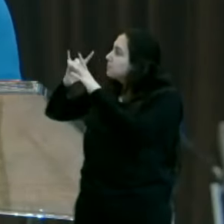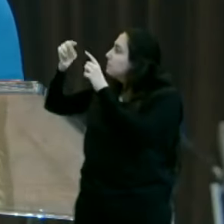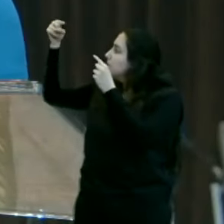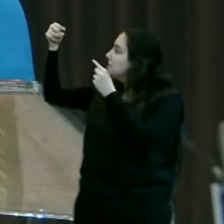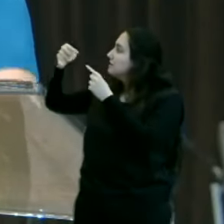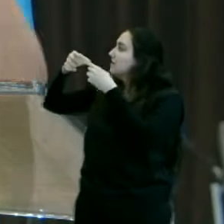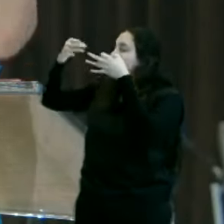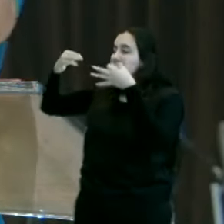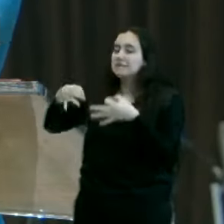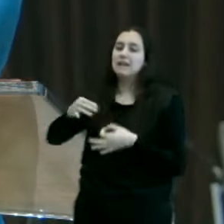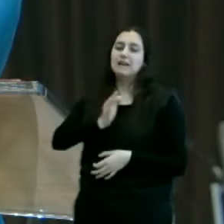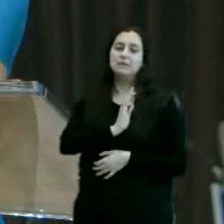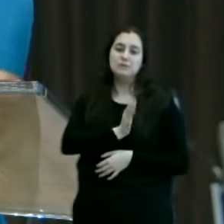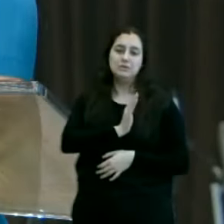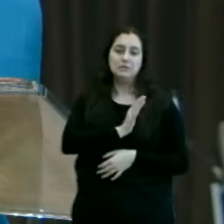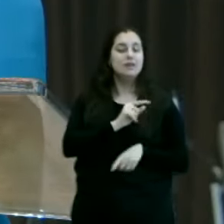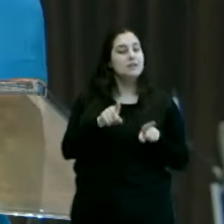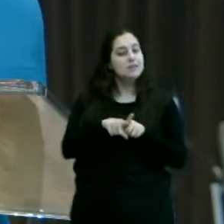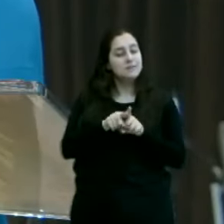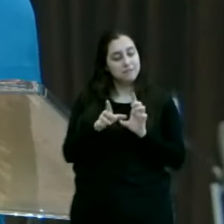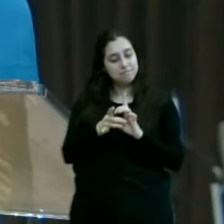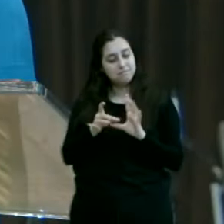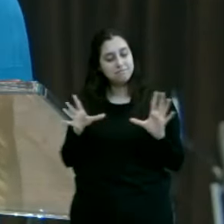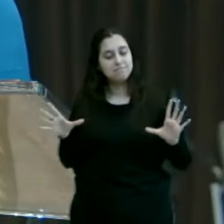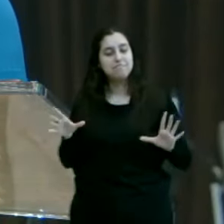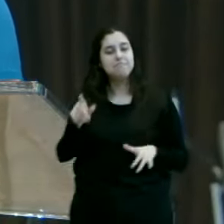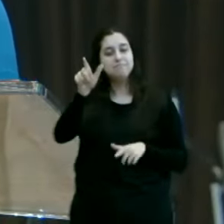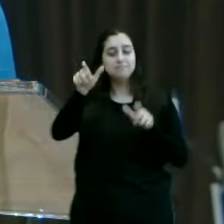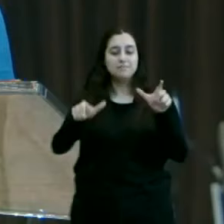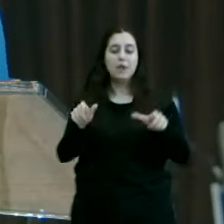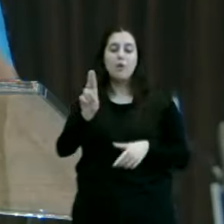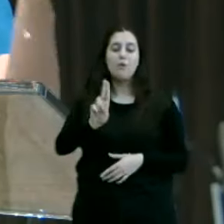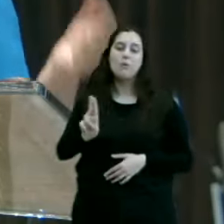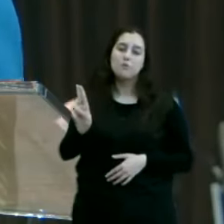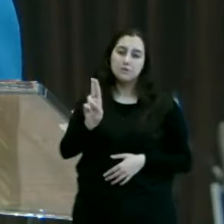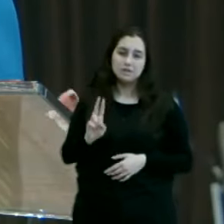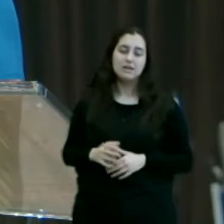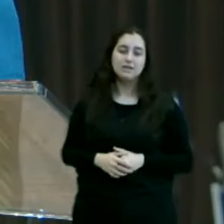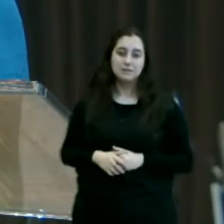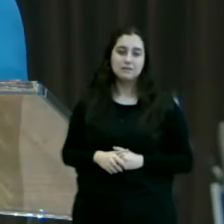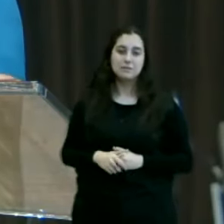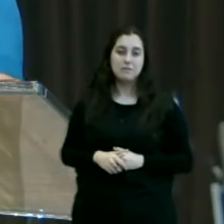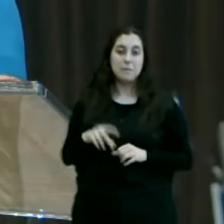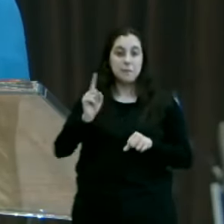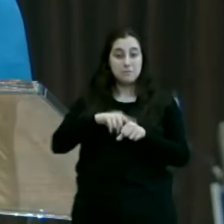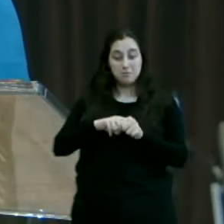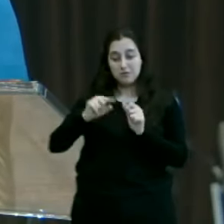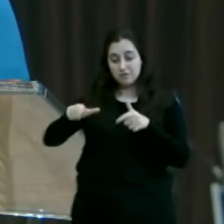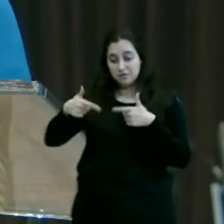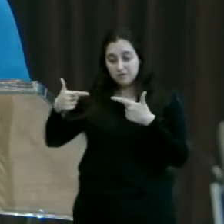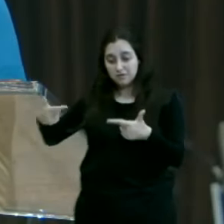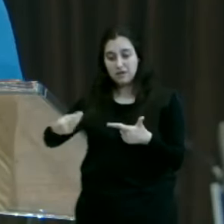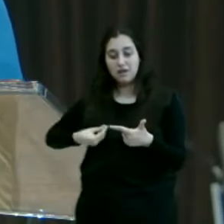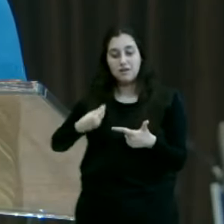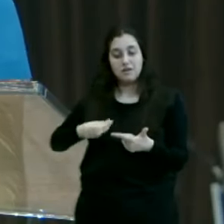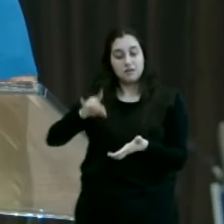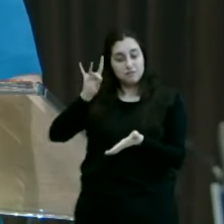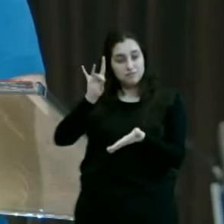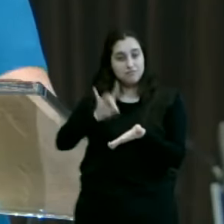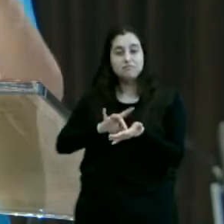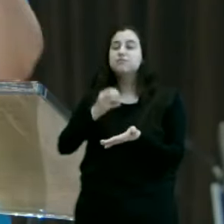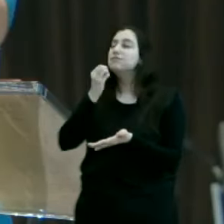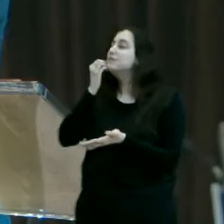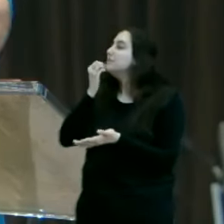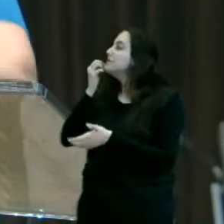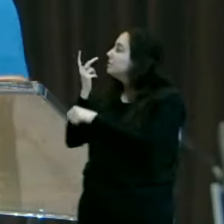ao coração de Deus e permitir que você seja usado. Quando entramos em ação, buscando uma genuína experiência